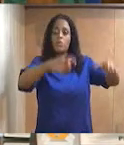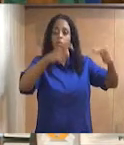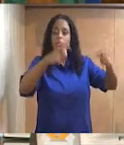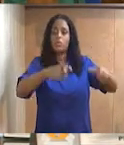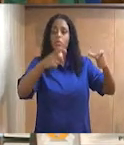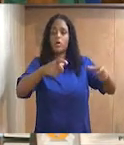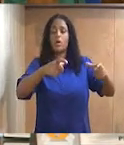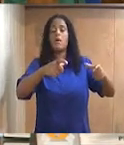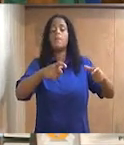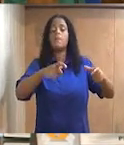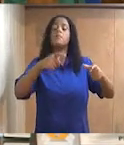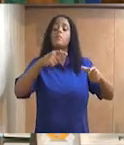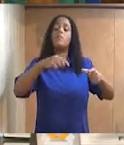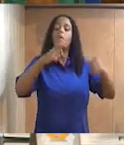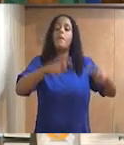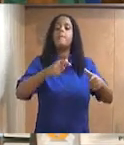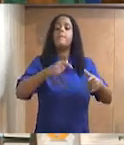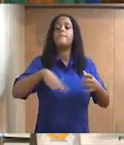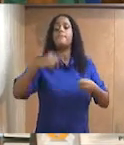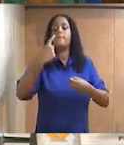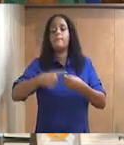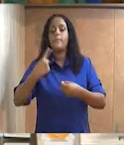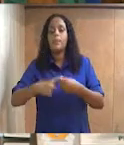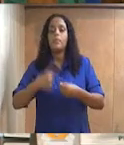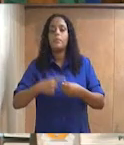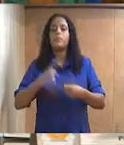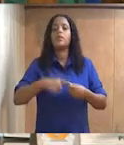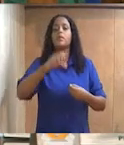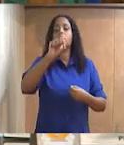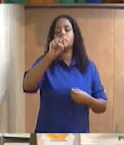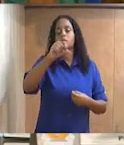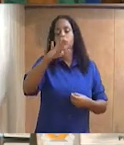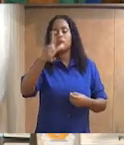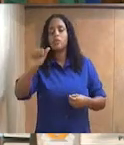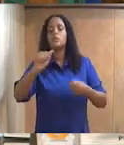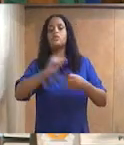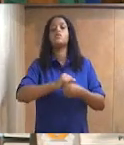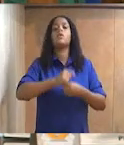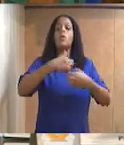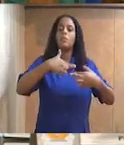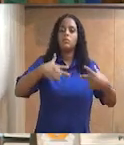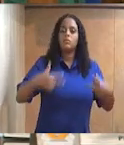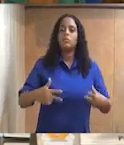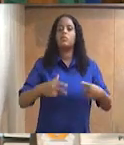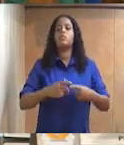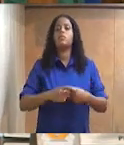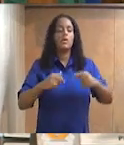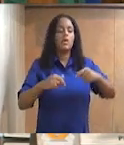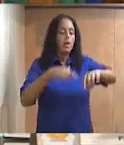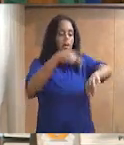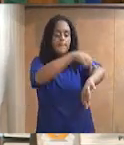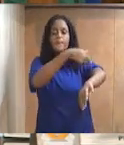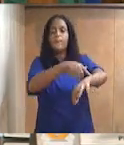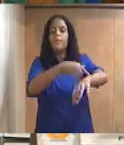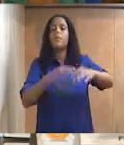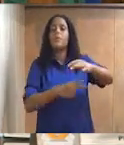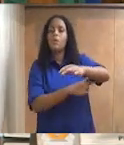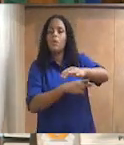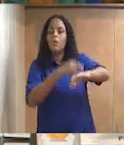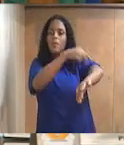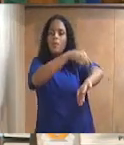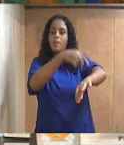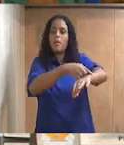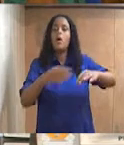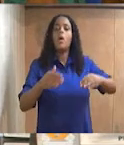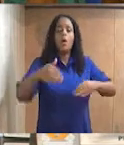Mergulhinho, o acesso do bairro Parque Eldorado a Santa Cruz da Serra, localizado sob a ponte da rodovia Washington Luiz, na